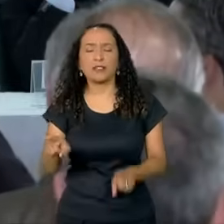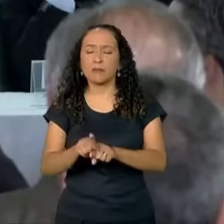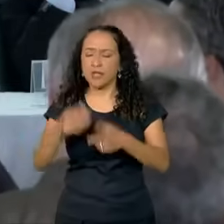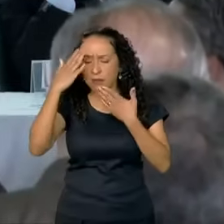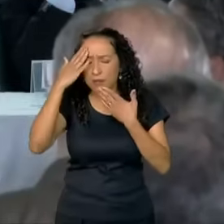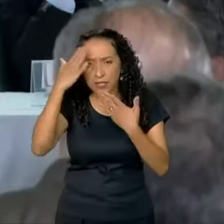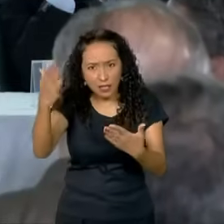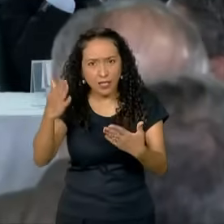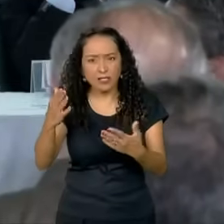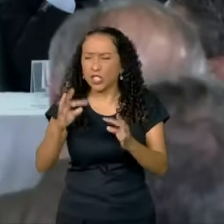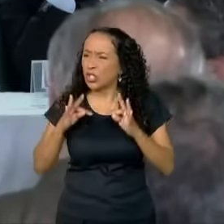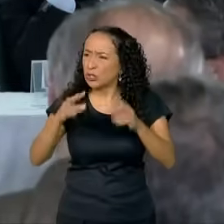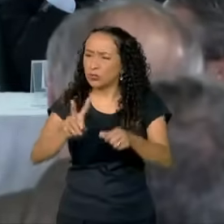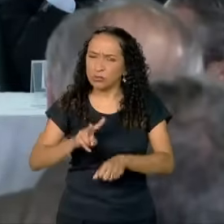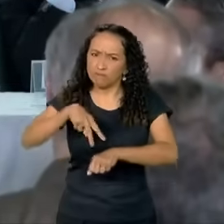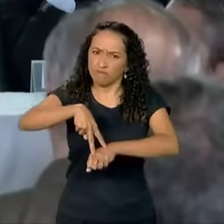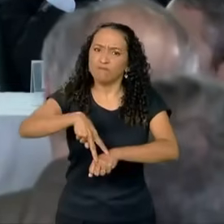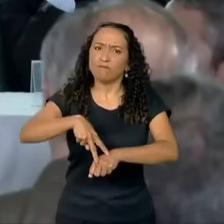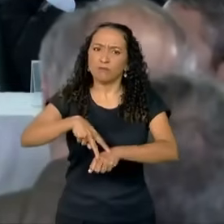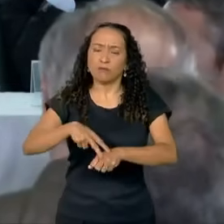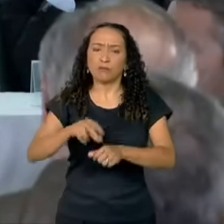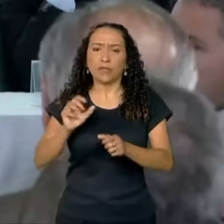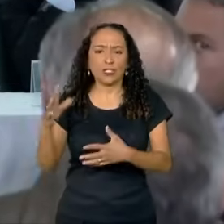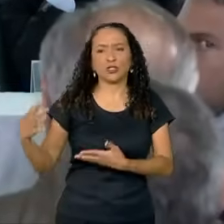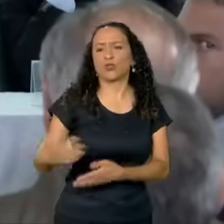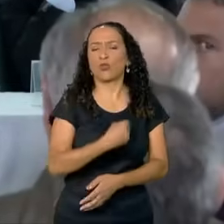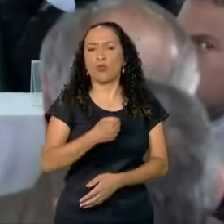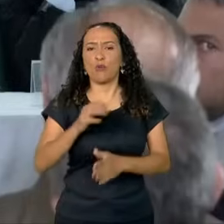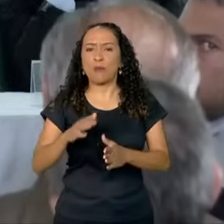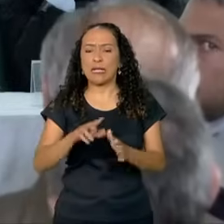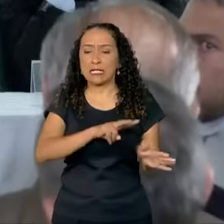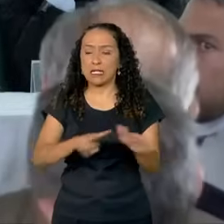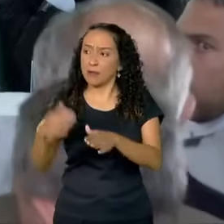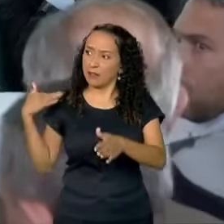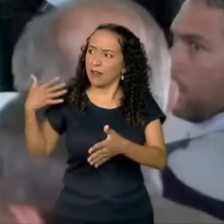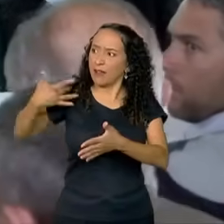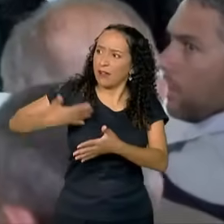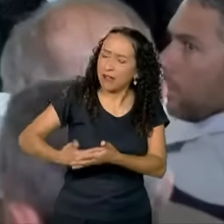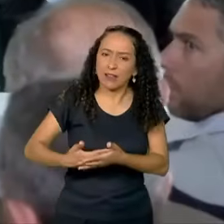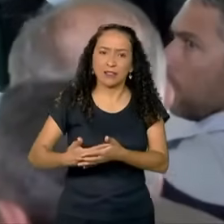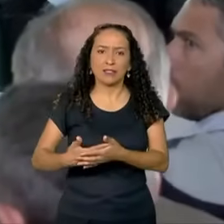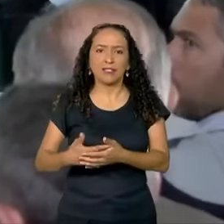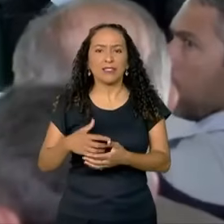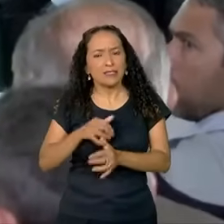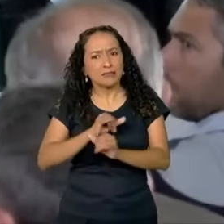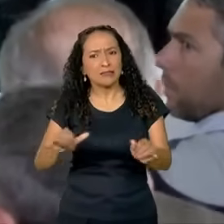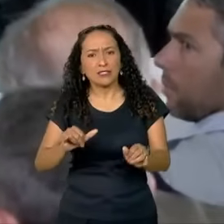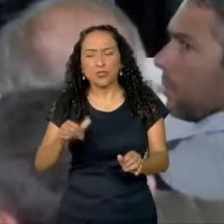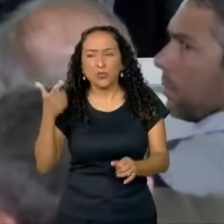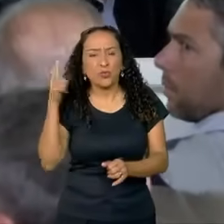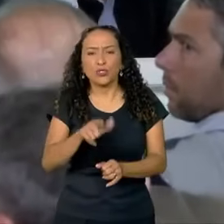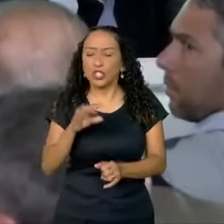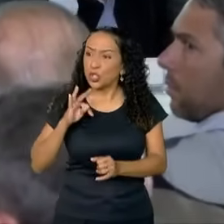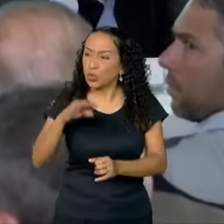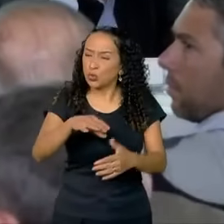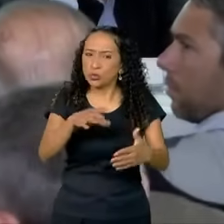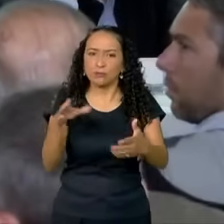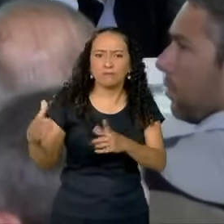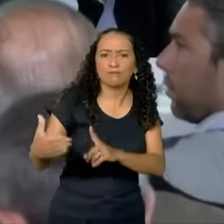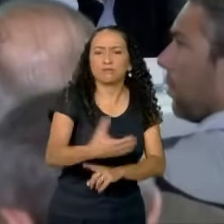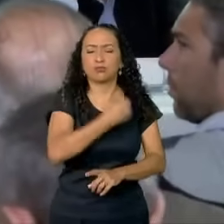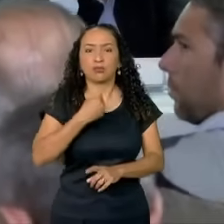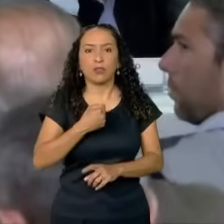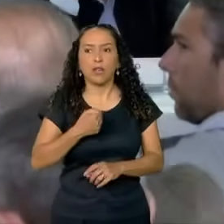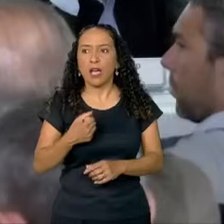colocou firme para fazer socorro, mas desde o início da semana eu estava dizendo, não vamos ter como fazer todos os resgates, e entram em campo forças